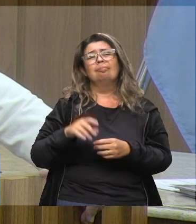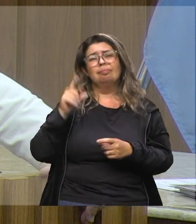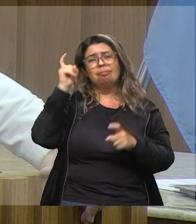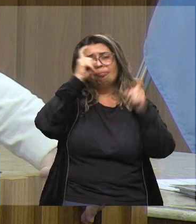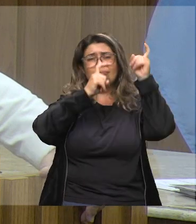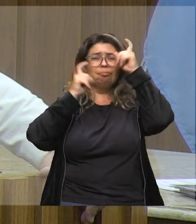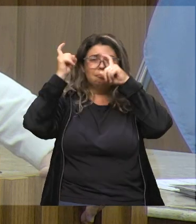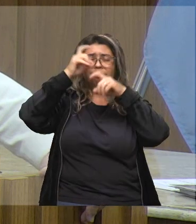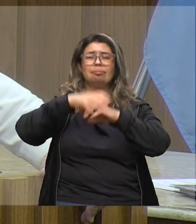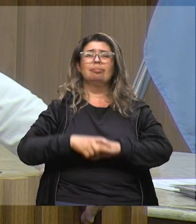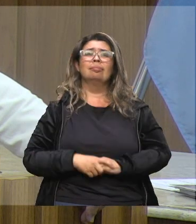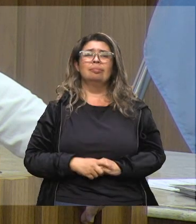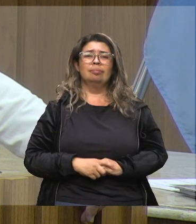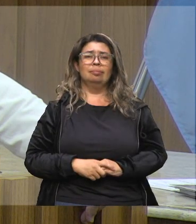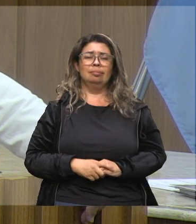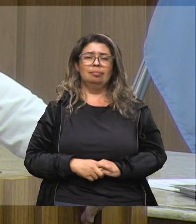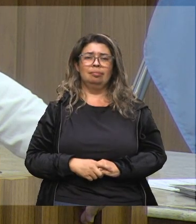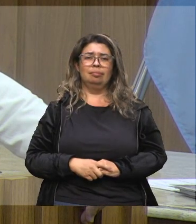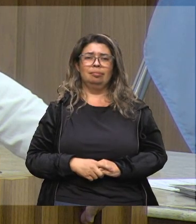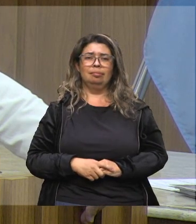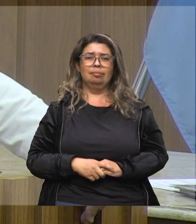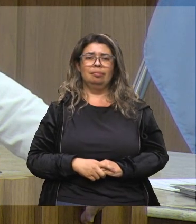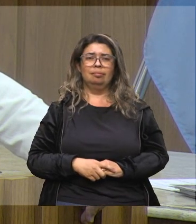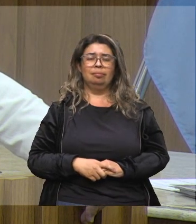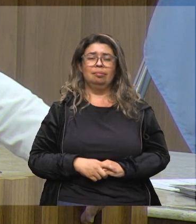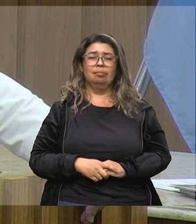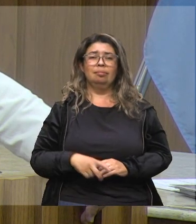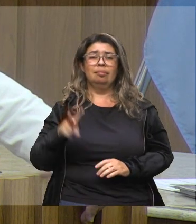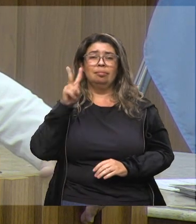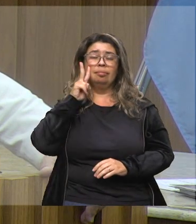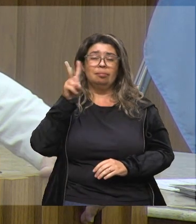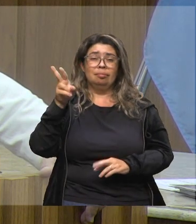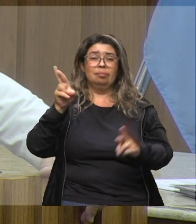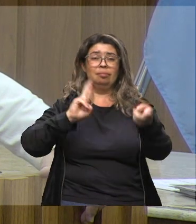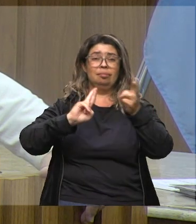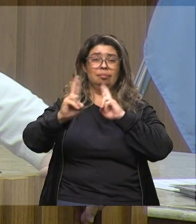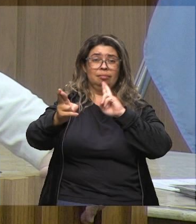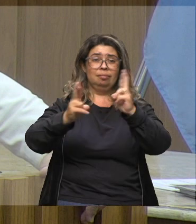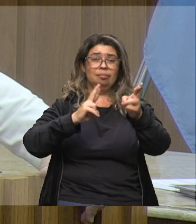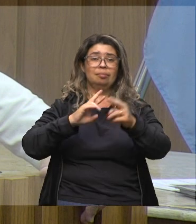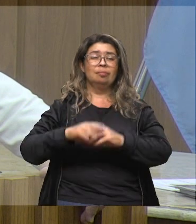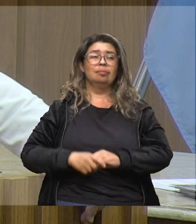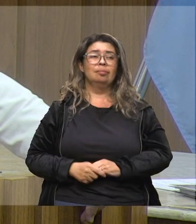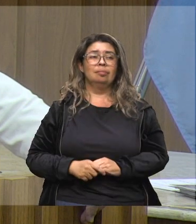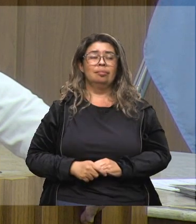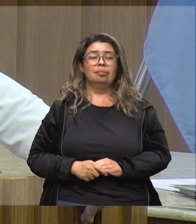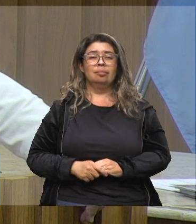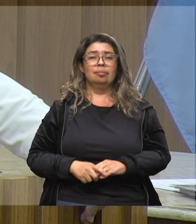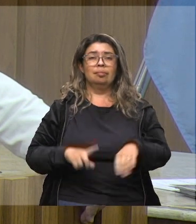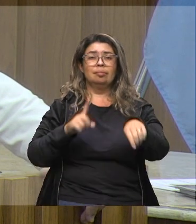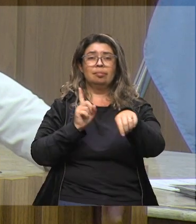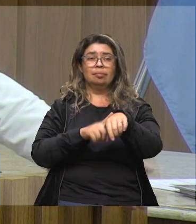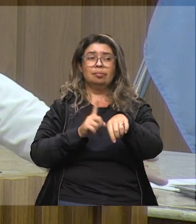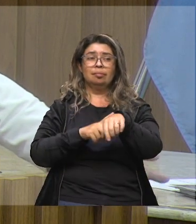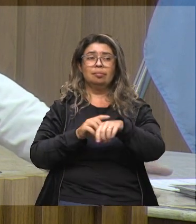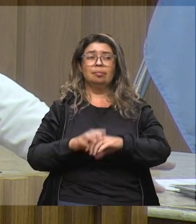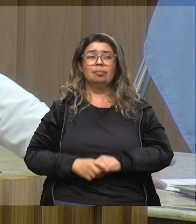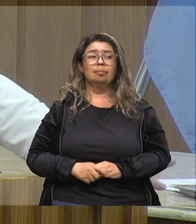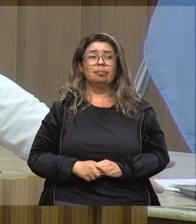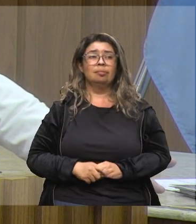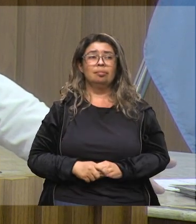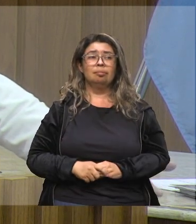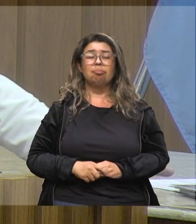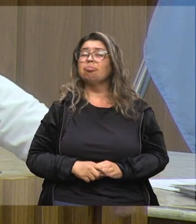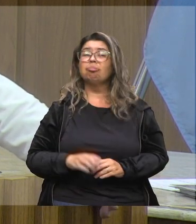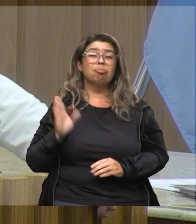E a gente nota que a rodovia, em algum momento, você vê que ela já está